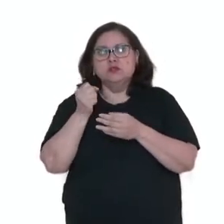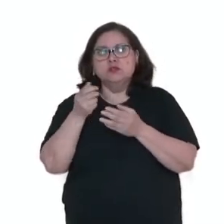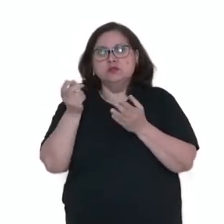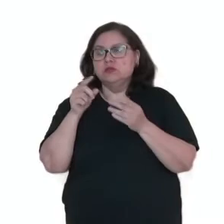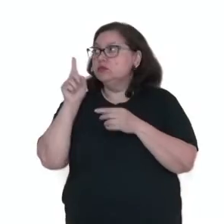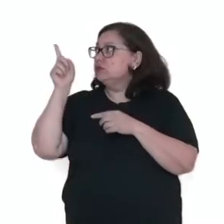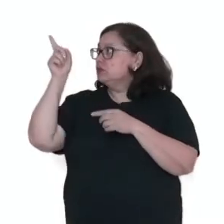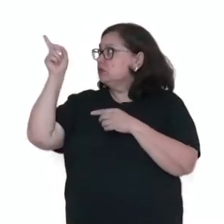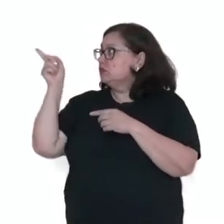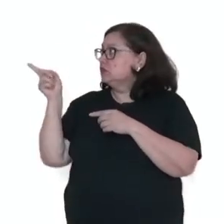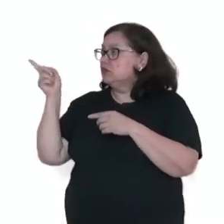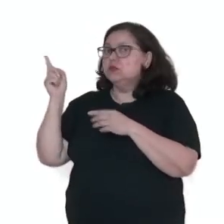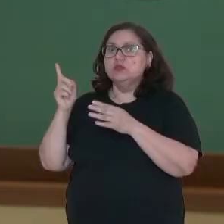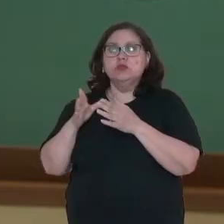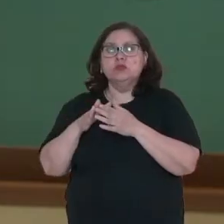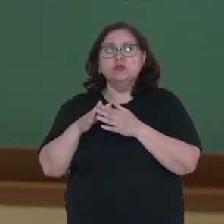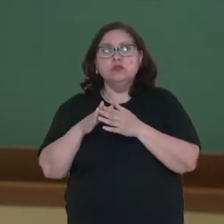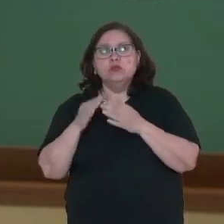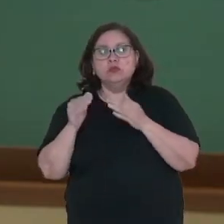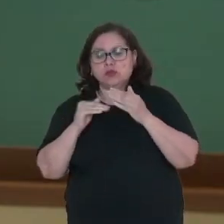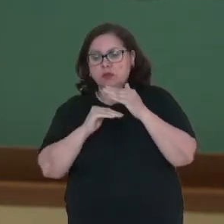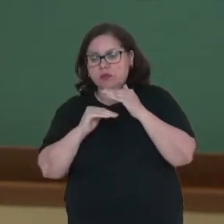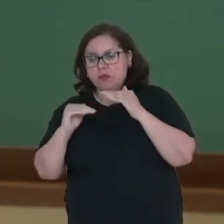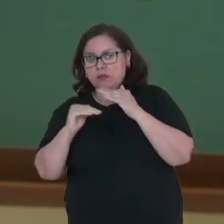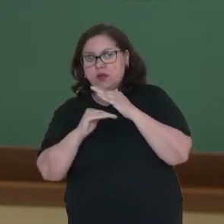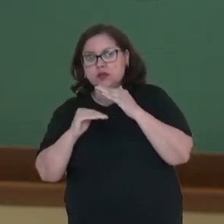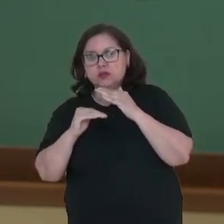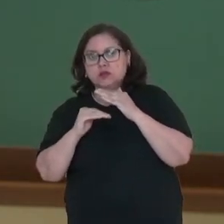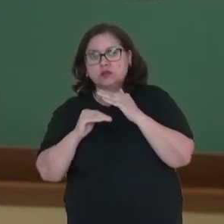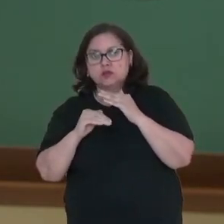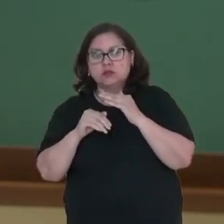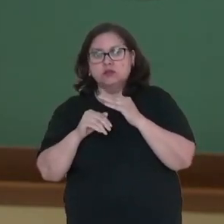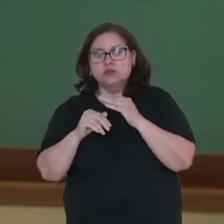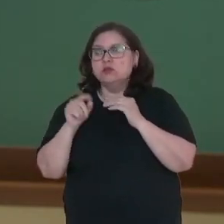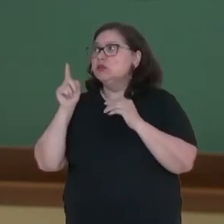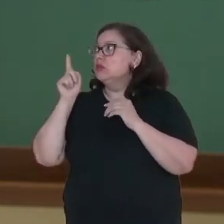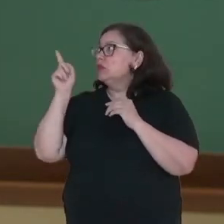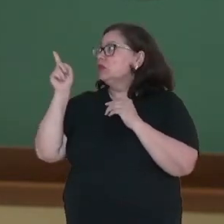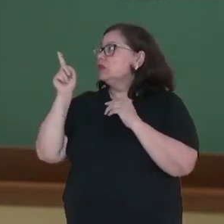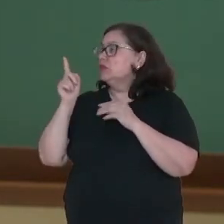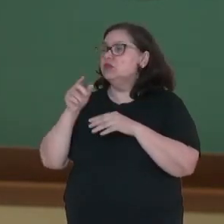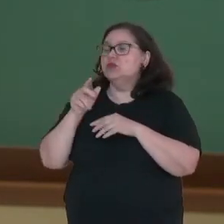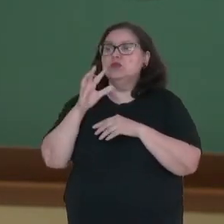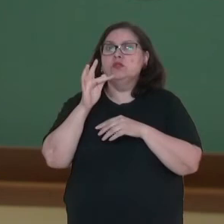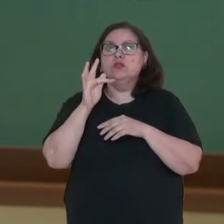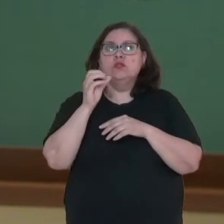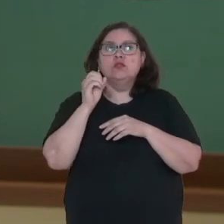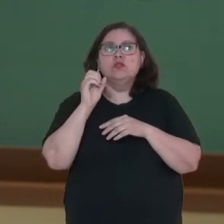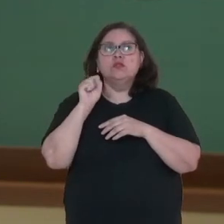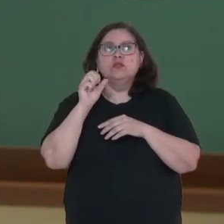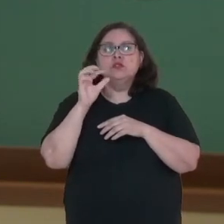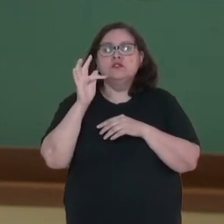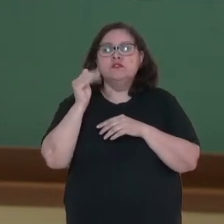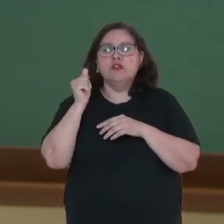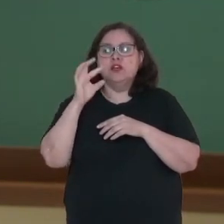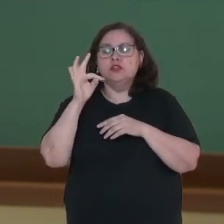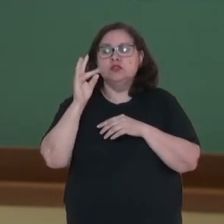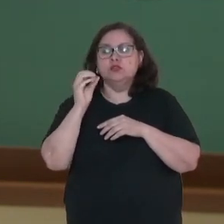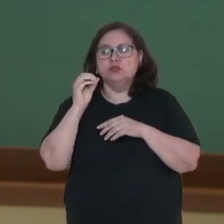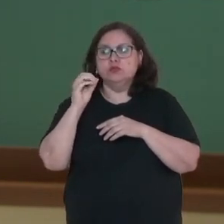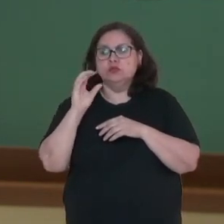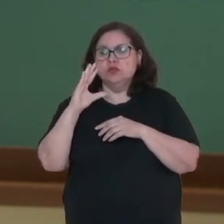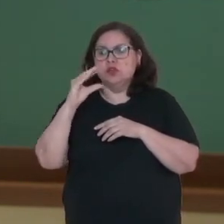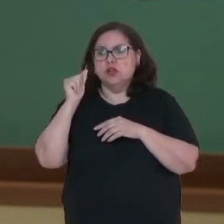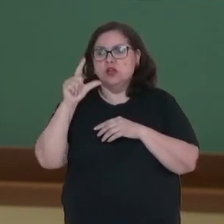aqui a solução e aqui no fundo tem um precipitado de fosfato de cálcio. Tá, muito